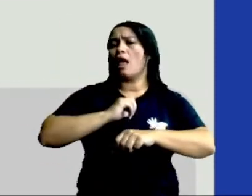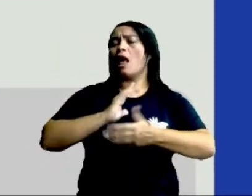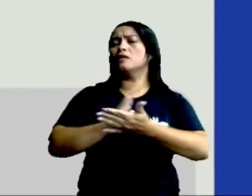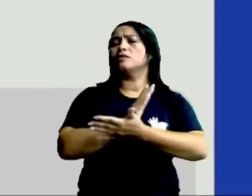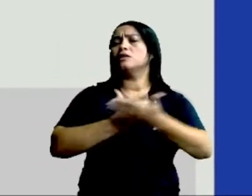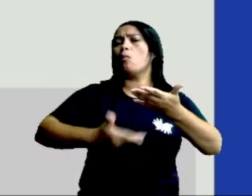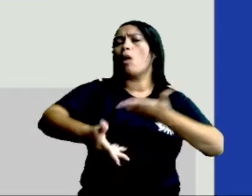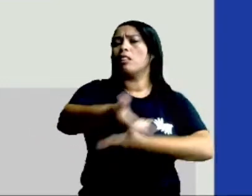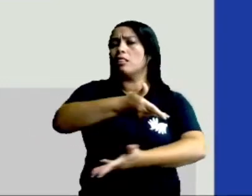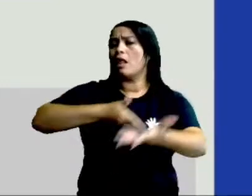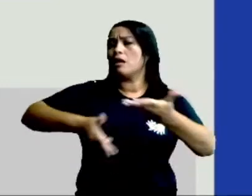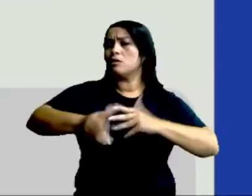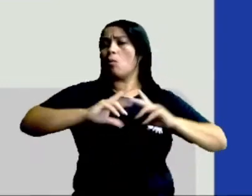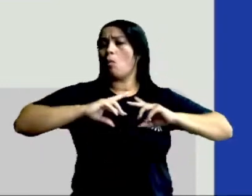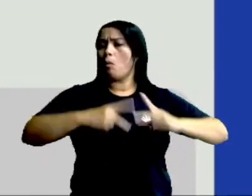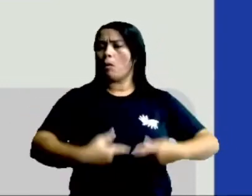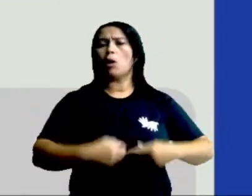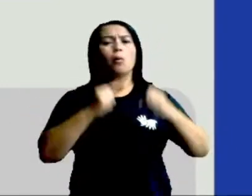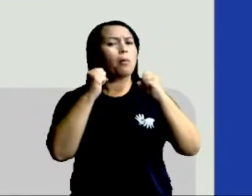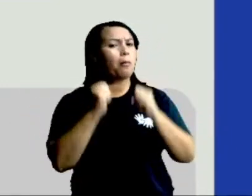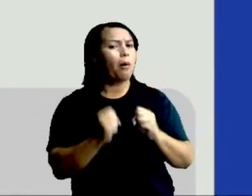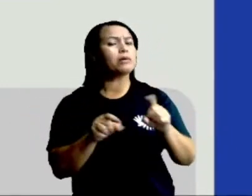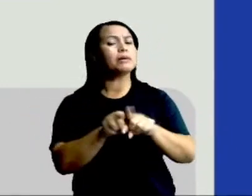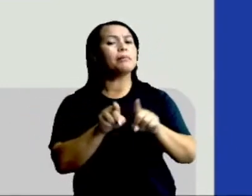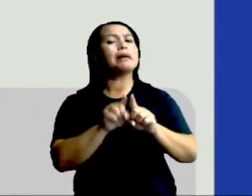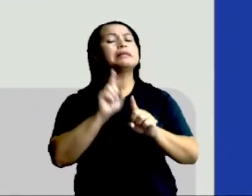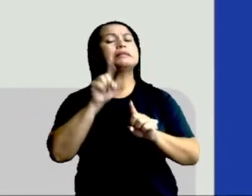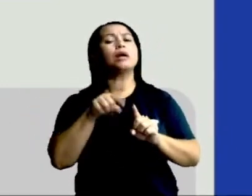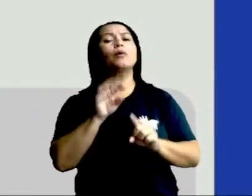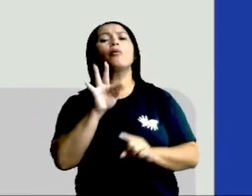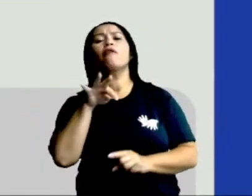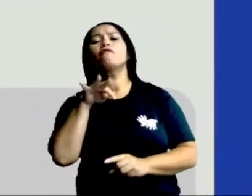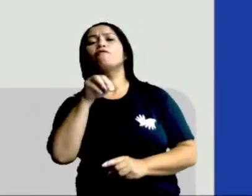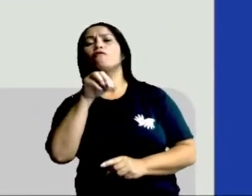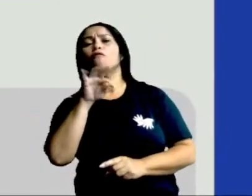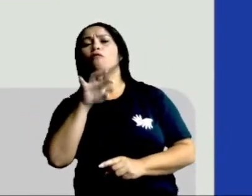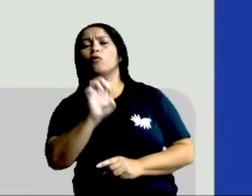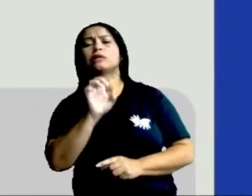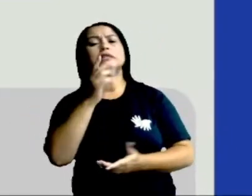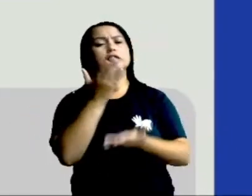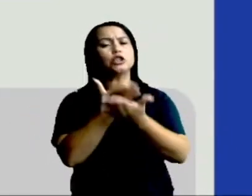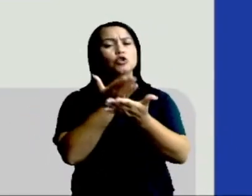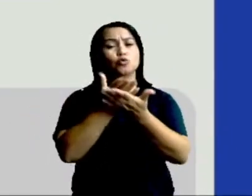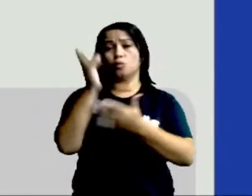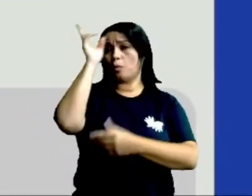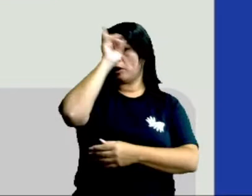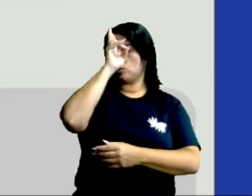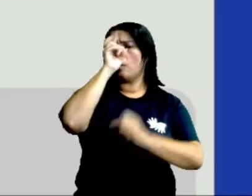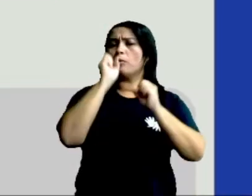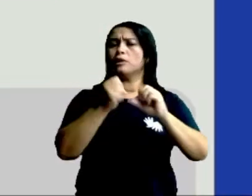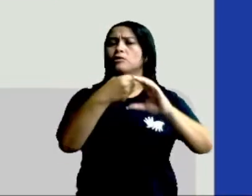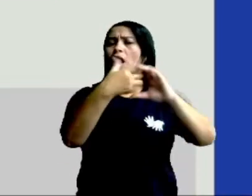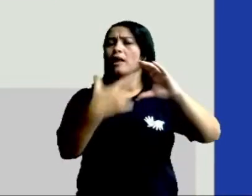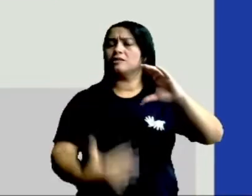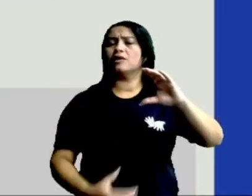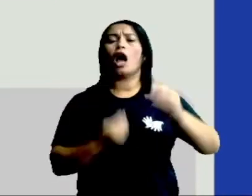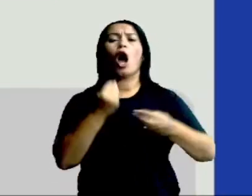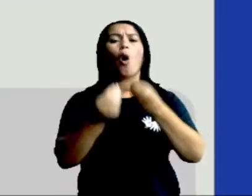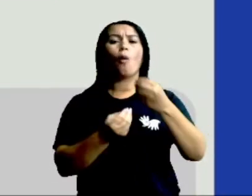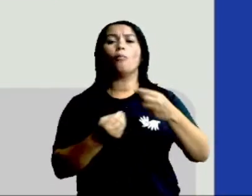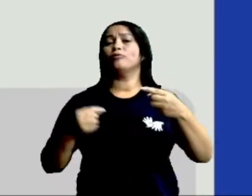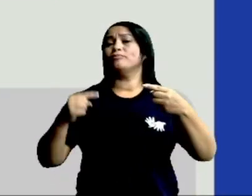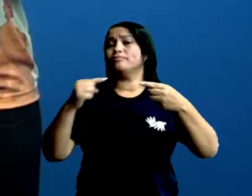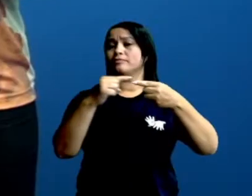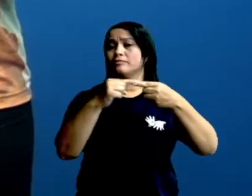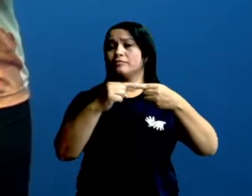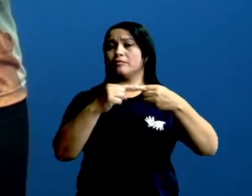com o ser humano pode ser considerado uma fonte de estudo para a história. Podemos classificar as fontes históricas